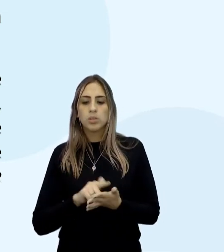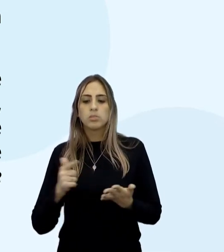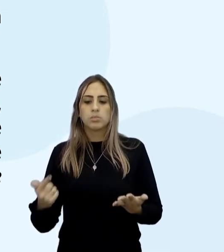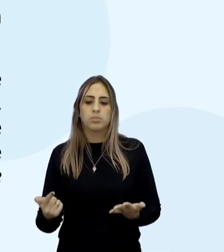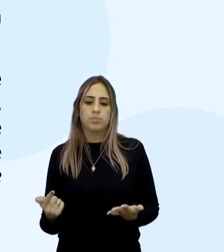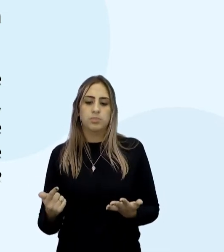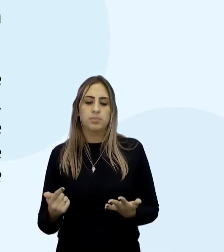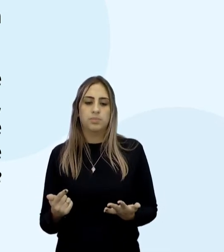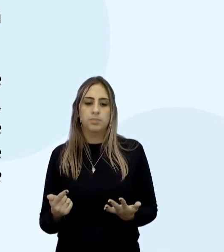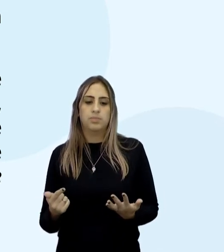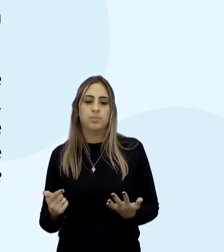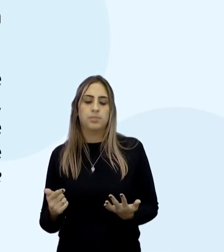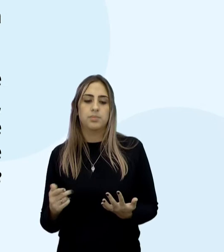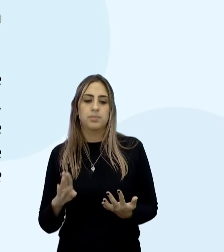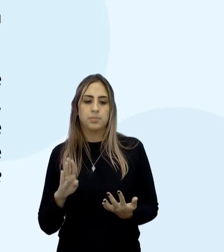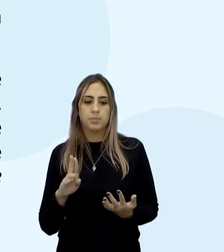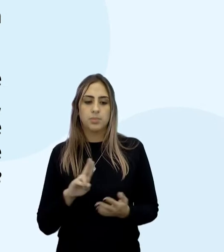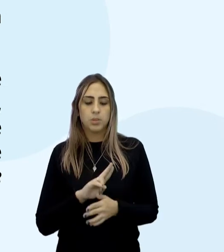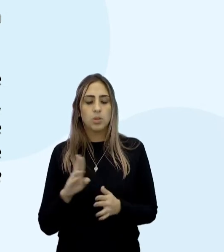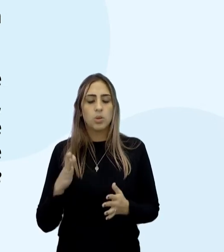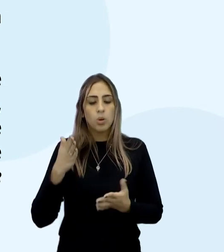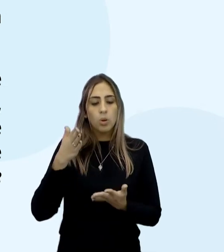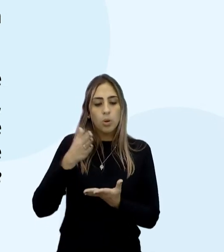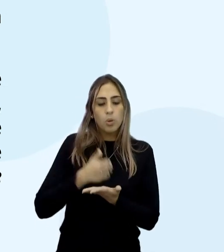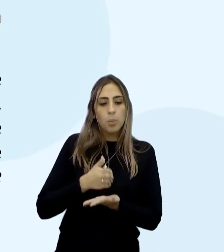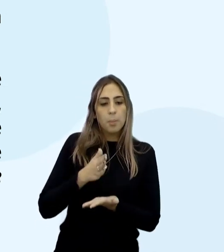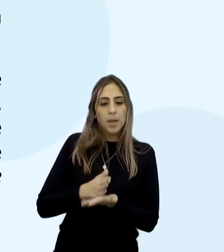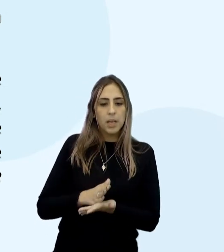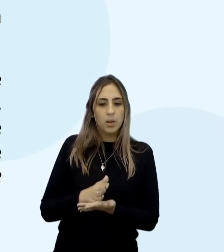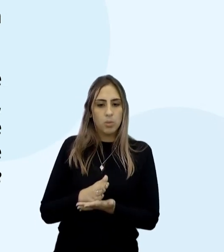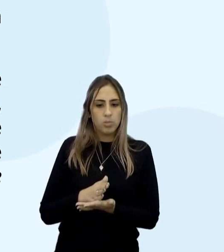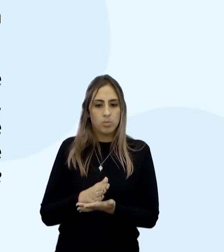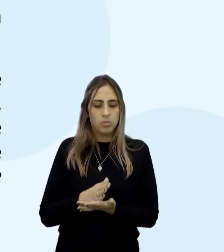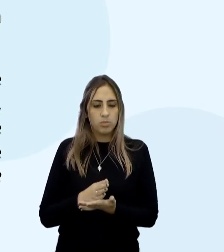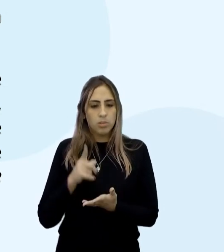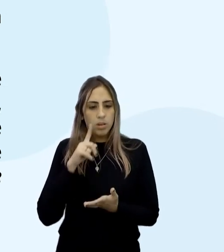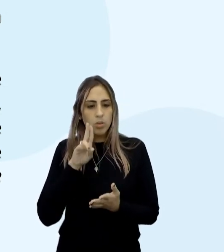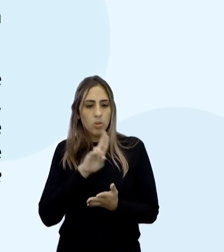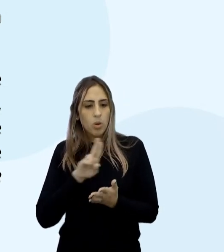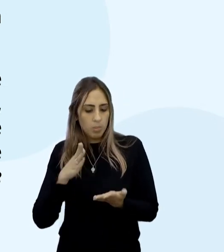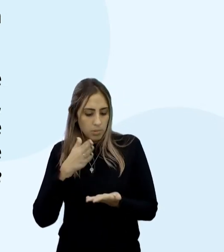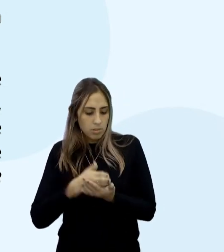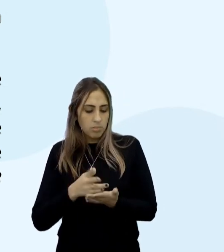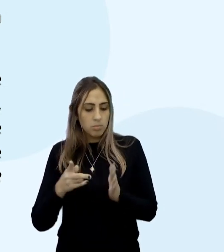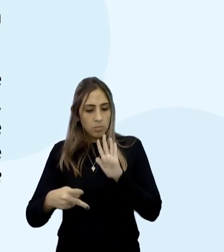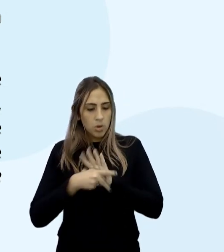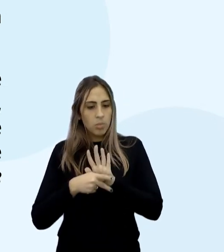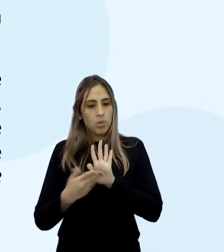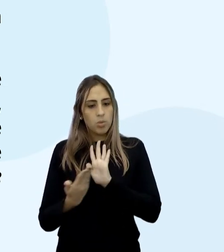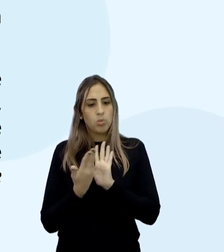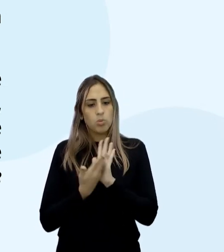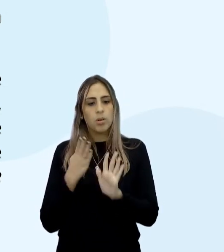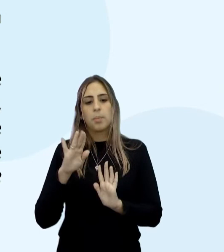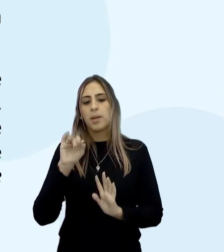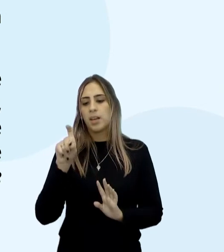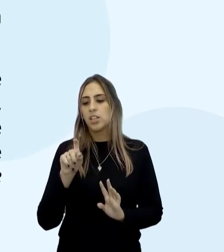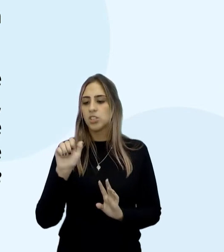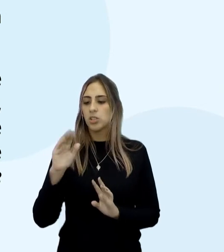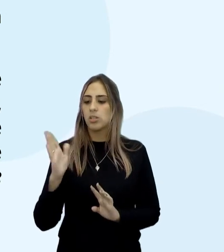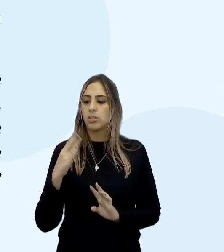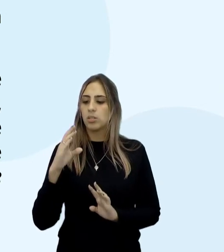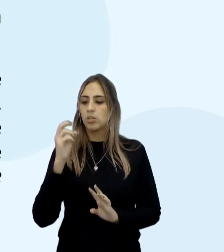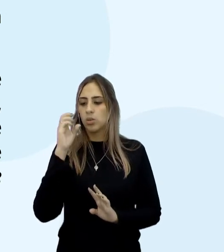jornalista, né, que é a entrevista, mas sim do meio em si, então o nome da revista aí, tá? Baixa Cultura. E